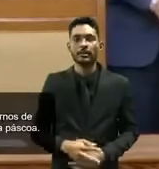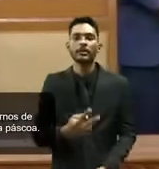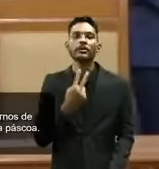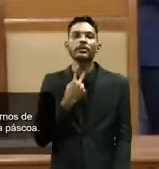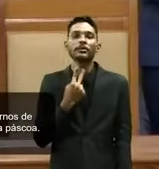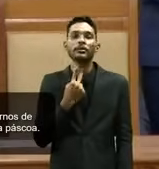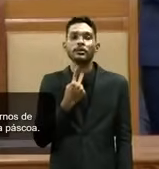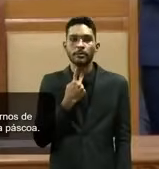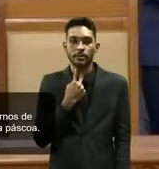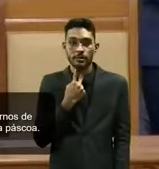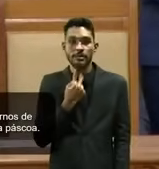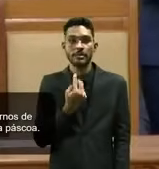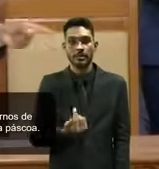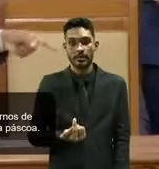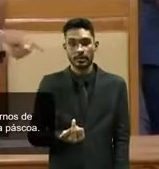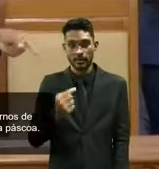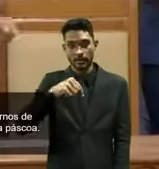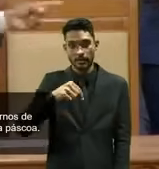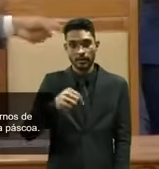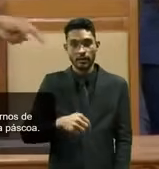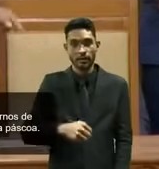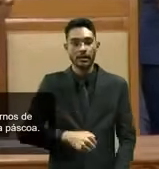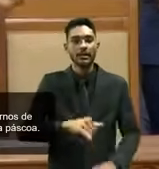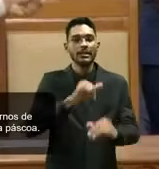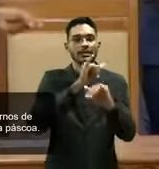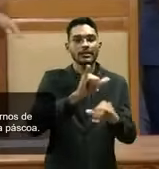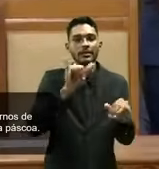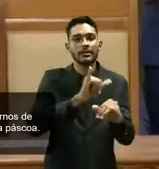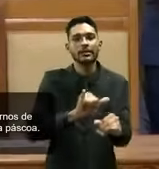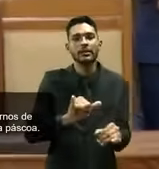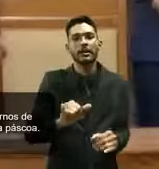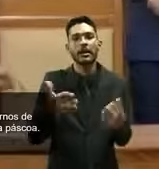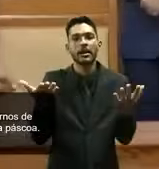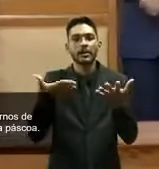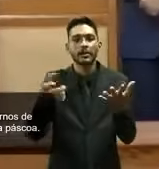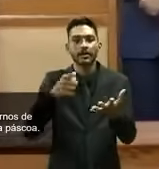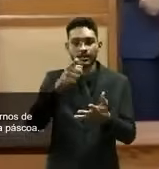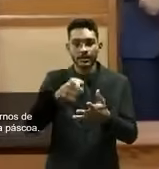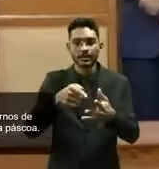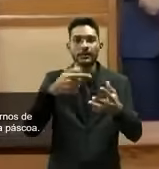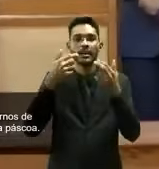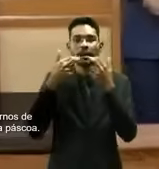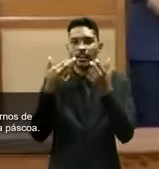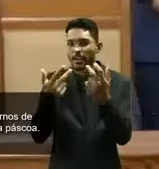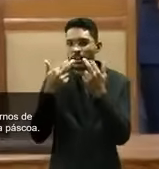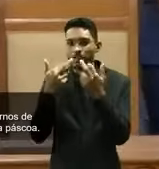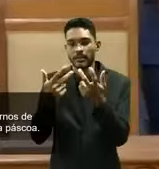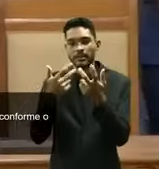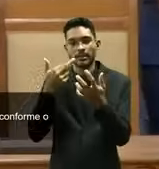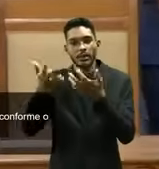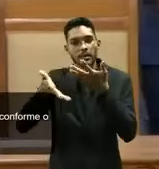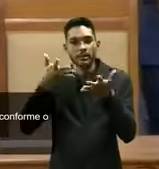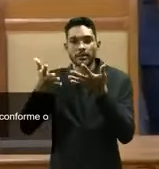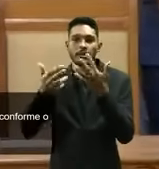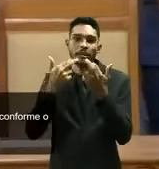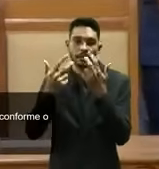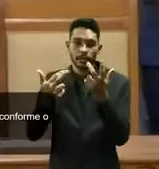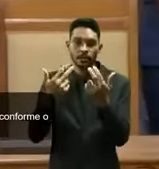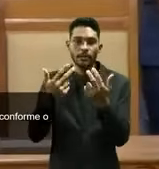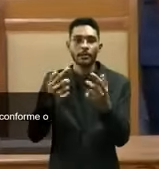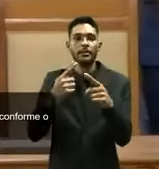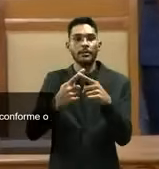da aqui dizendo para você fala a língua fala a língua fala a língua fala a língua porque quem faz é o espírito